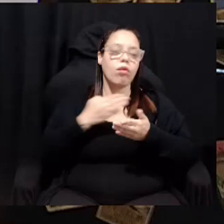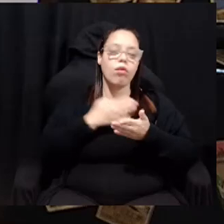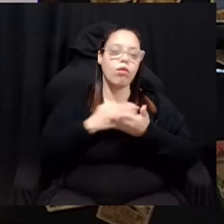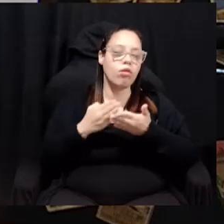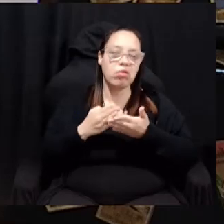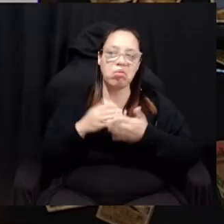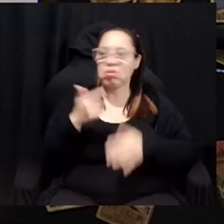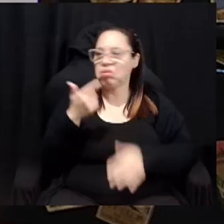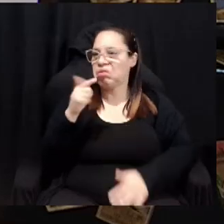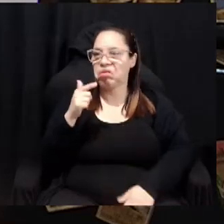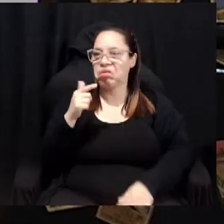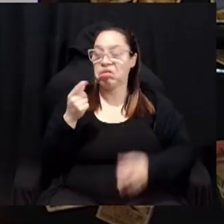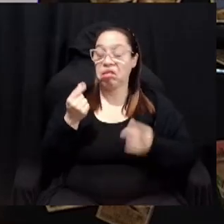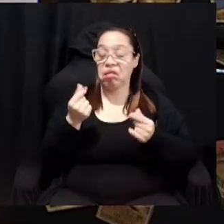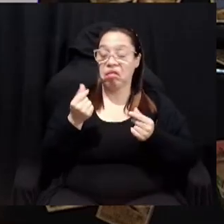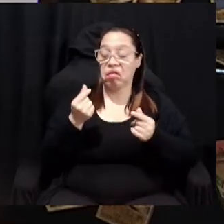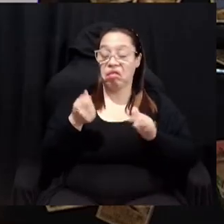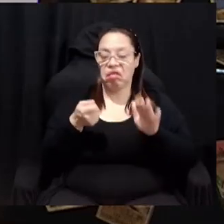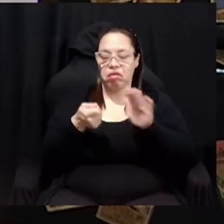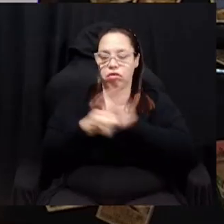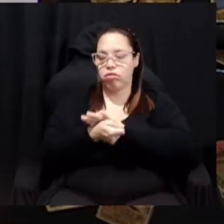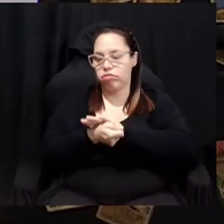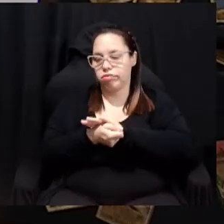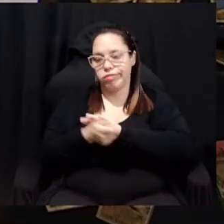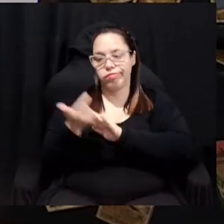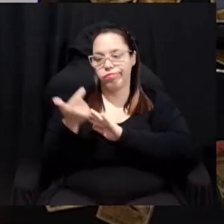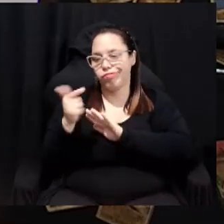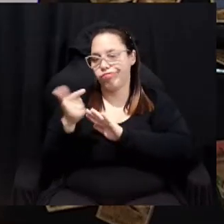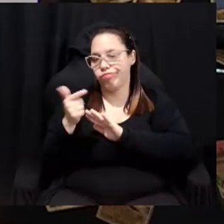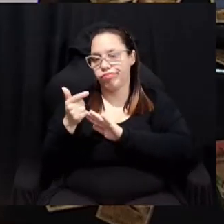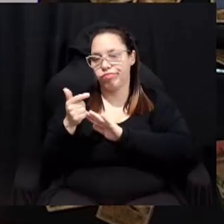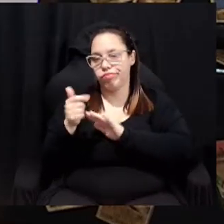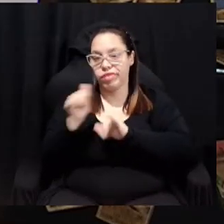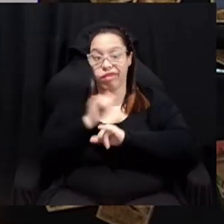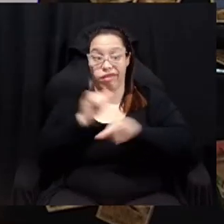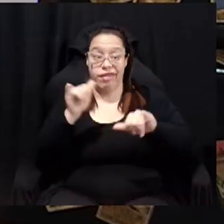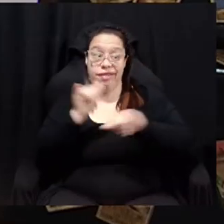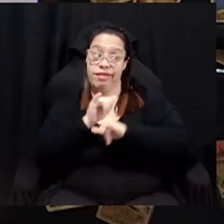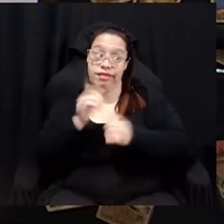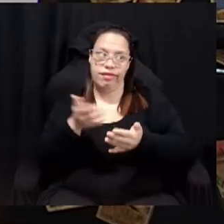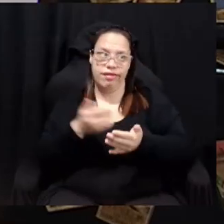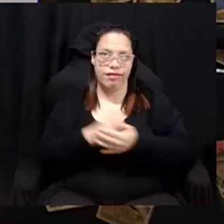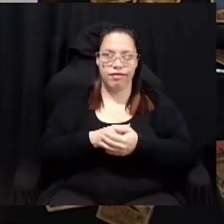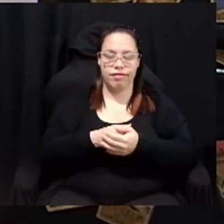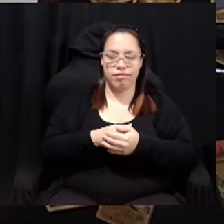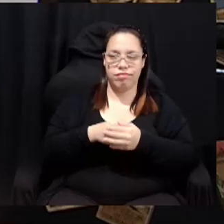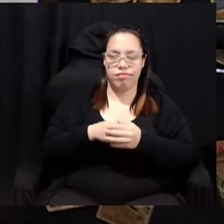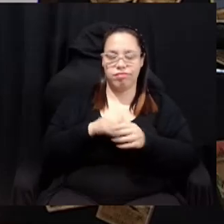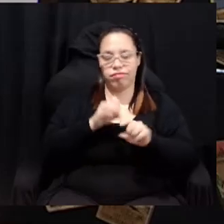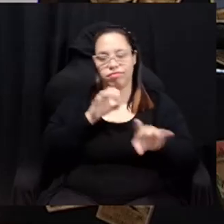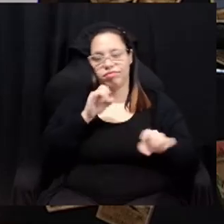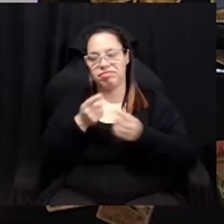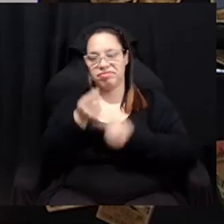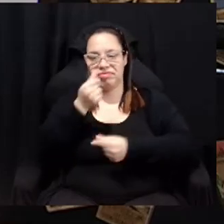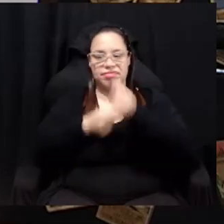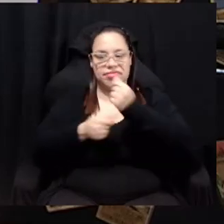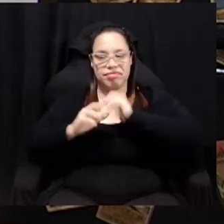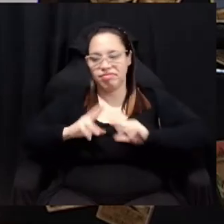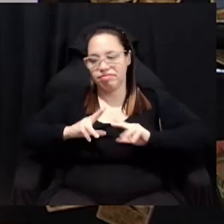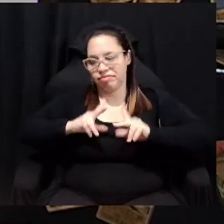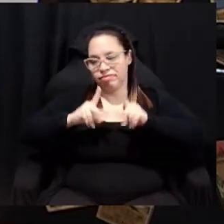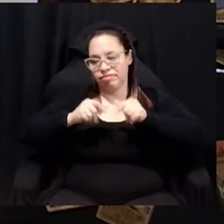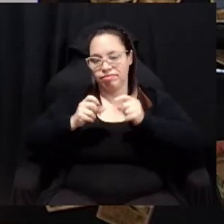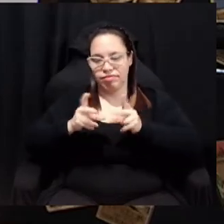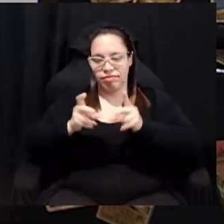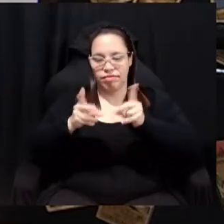uma verba, né? A gente tem que ser um pouco de marketing, um pouco digital, financeiro, vendedora, tem que saber